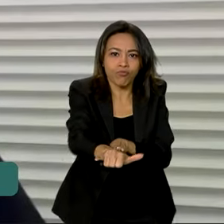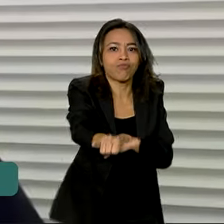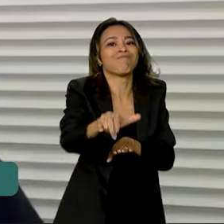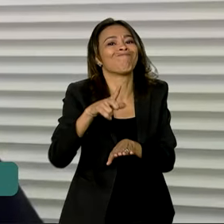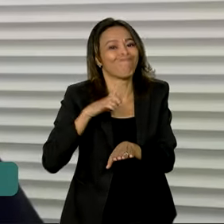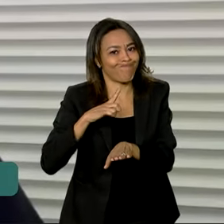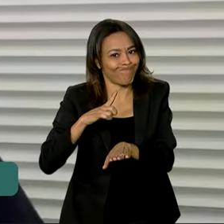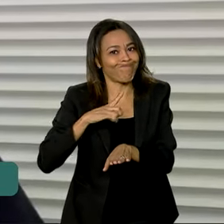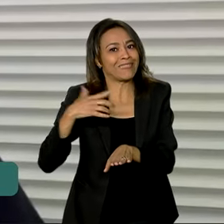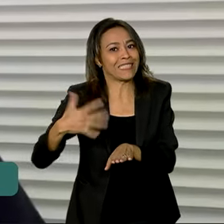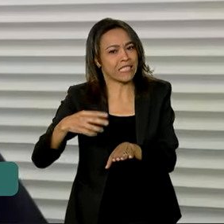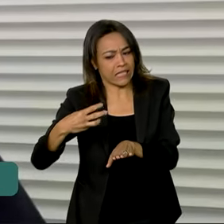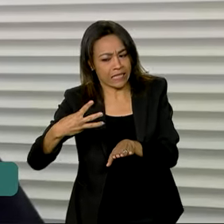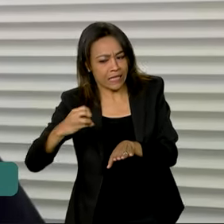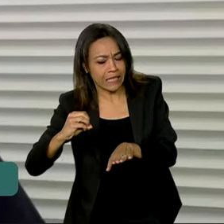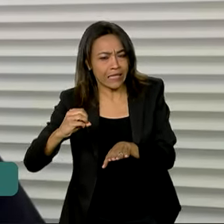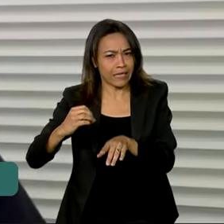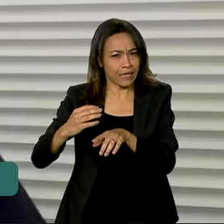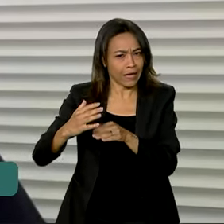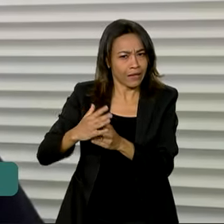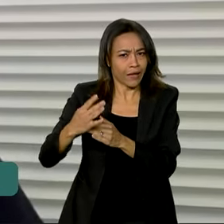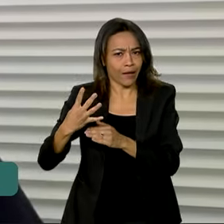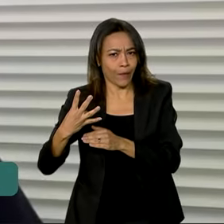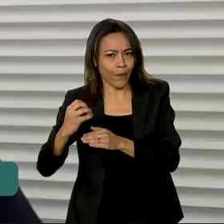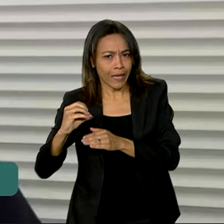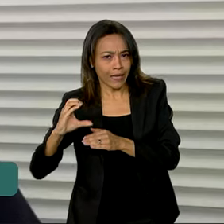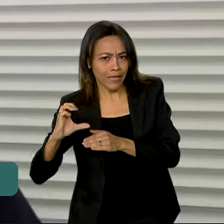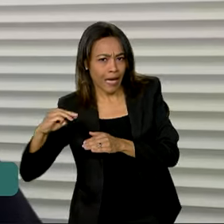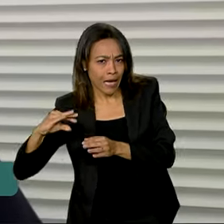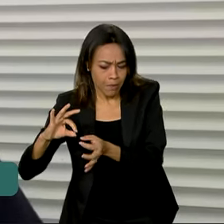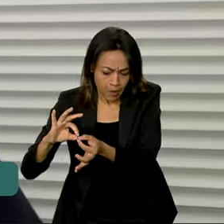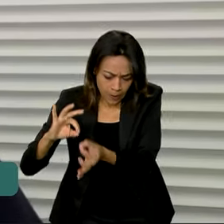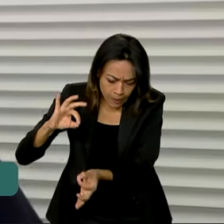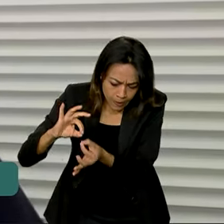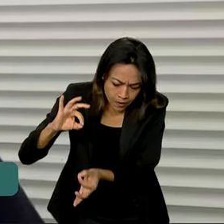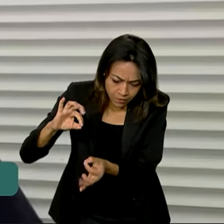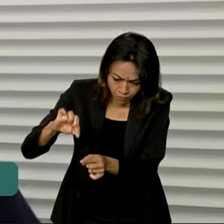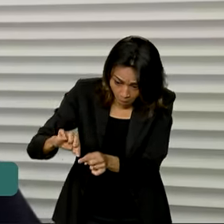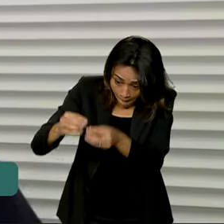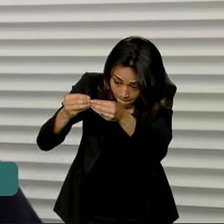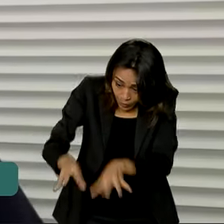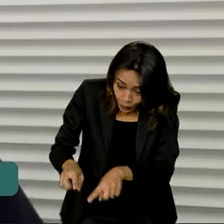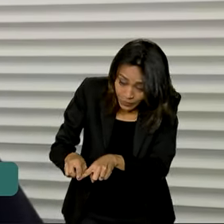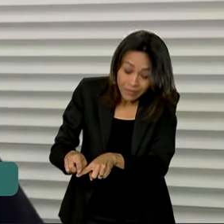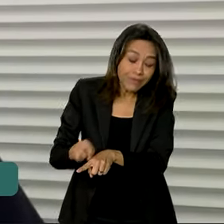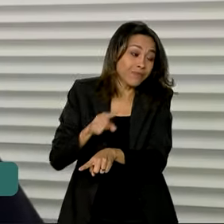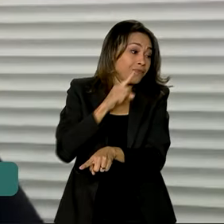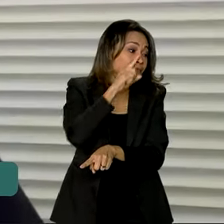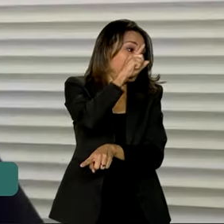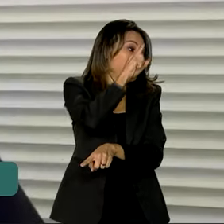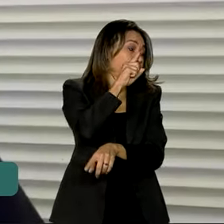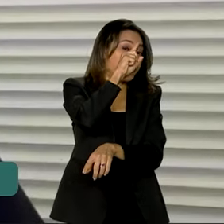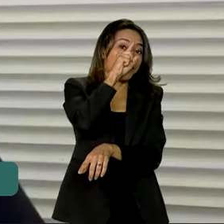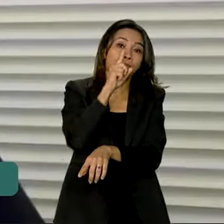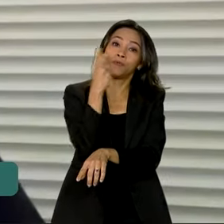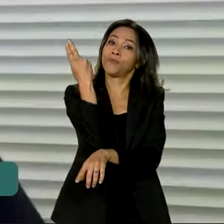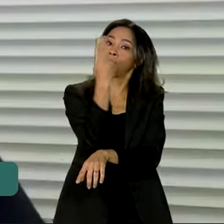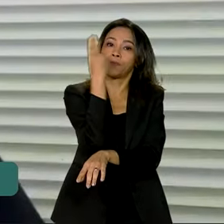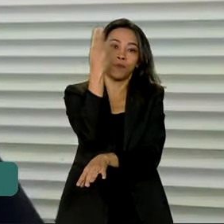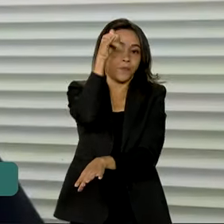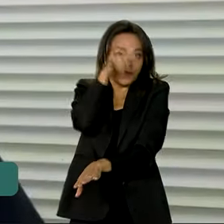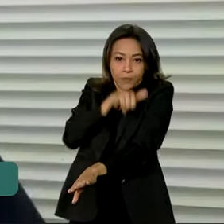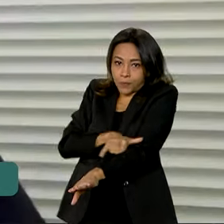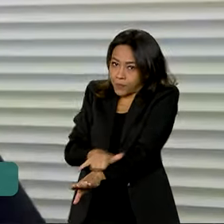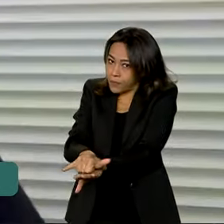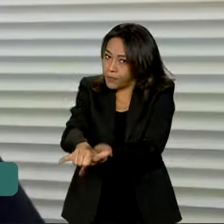40 centímetros. Se numa camada bem superficial já tiver dano, já inviabiliza qualquer pouso de aeronave.